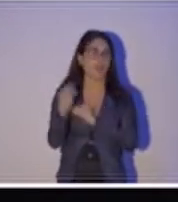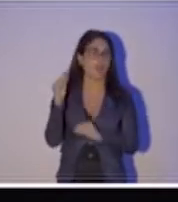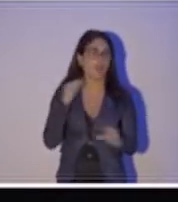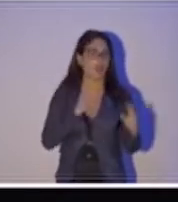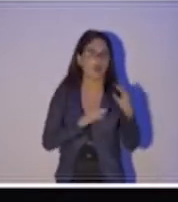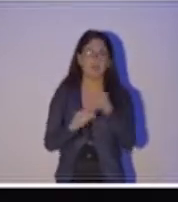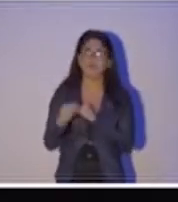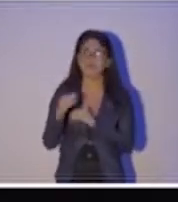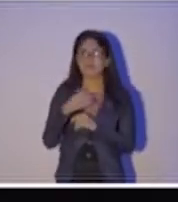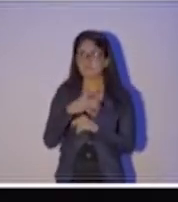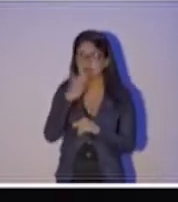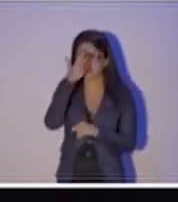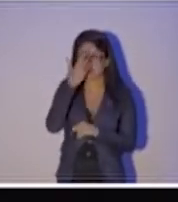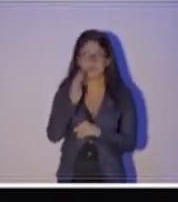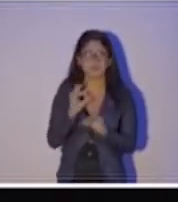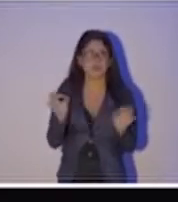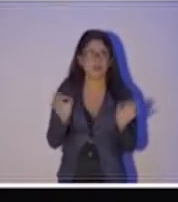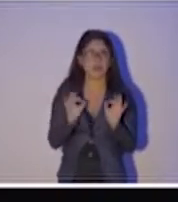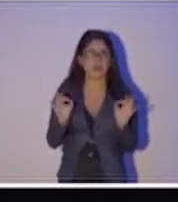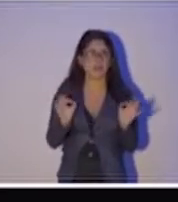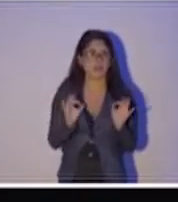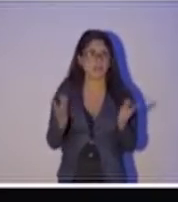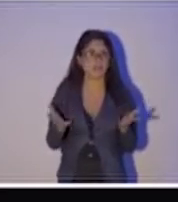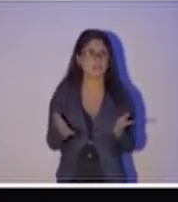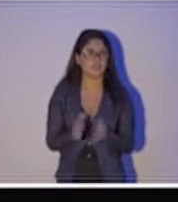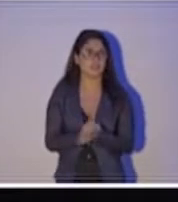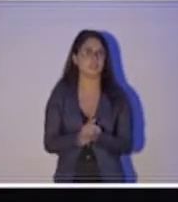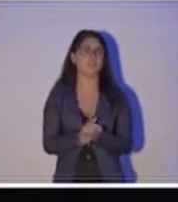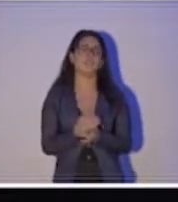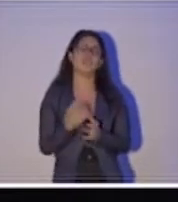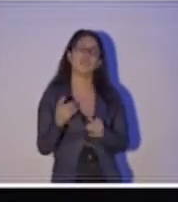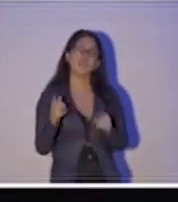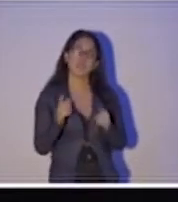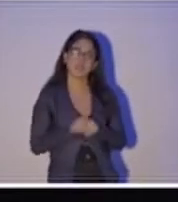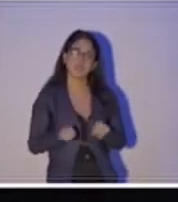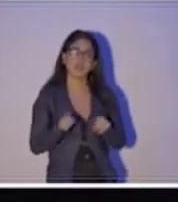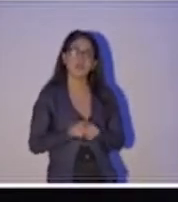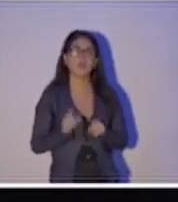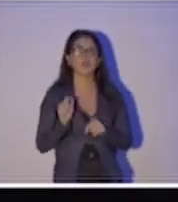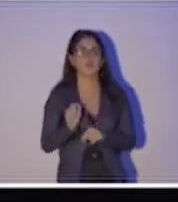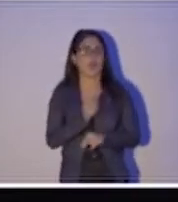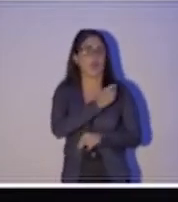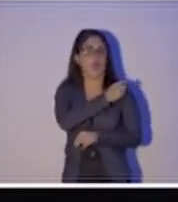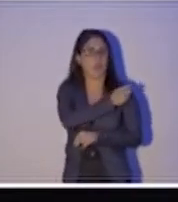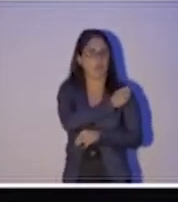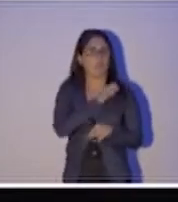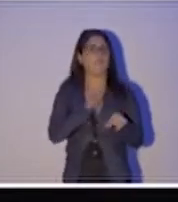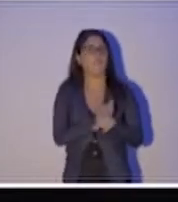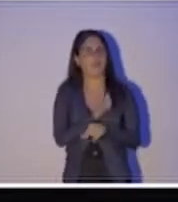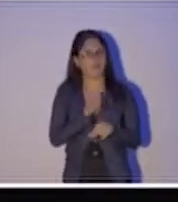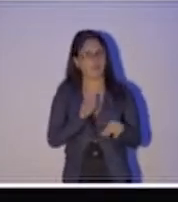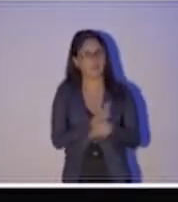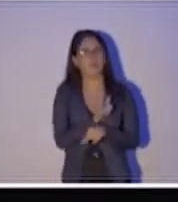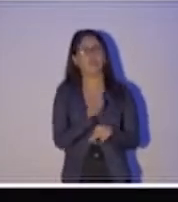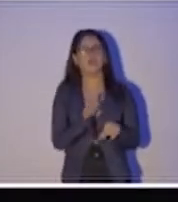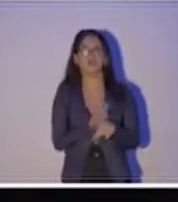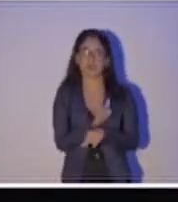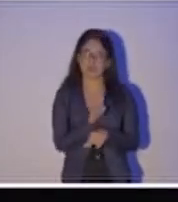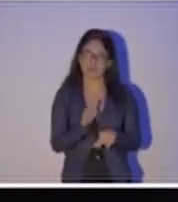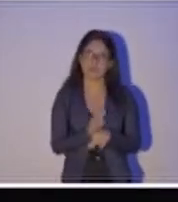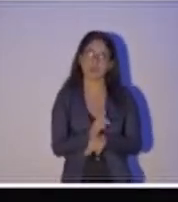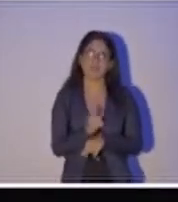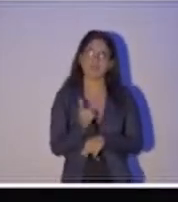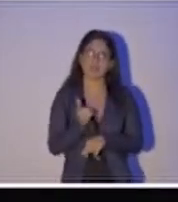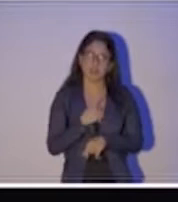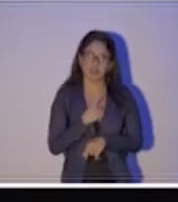É bem Mas isso. Também tem um comportamento do aluno que falta muito. Exatamente. A gente não vai falar só dos professores, tem que falar do nosso lado também. Aí sim!